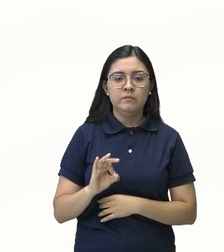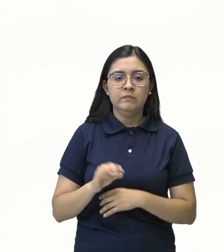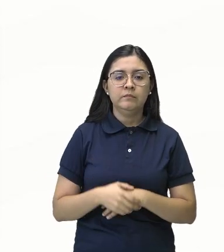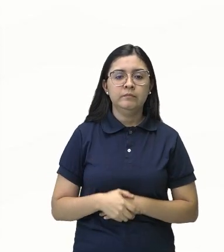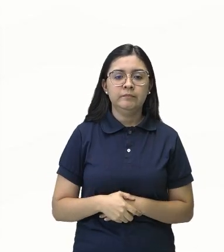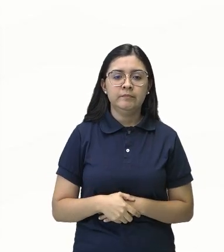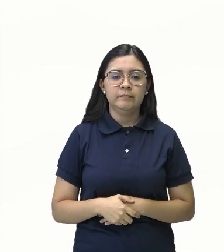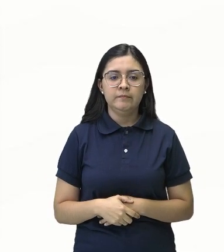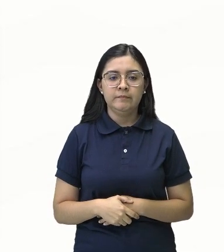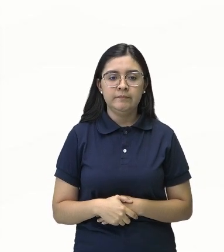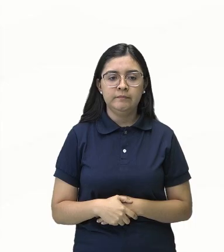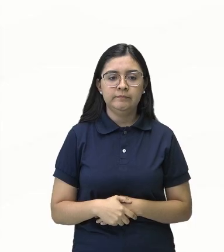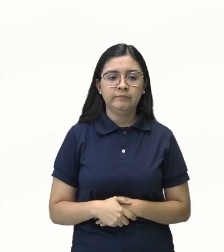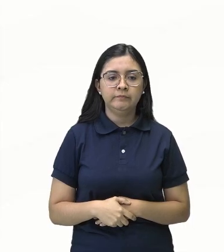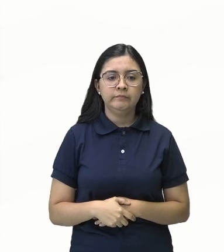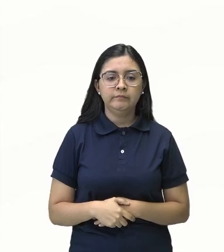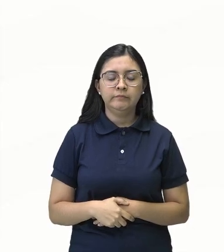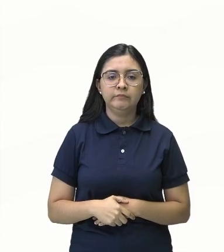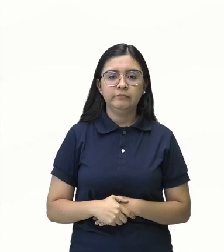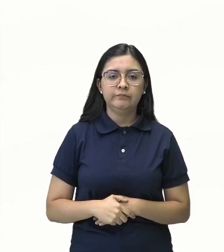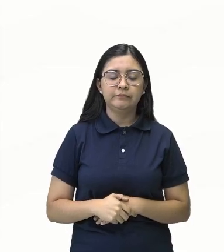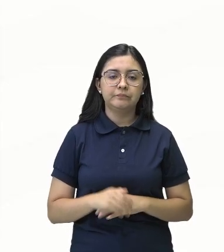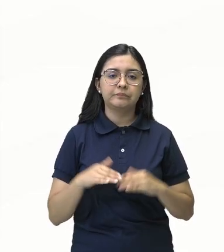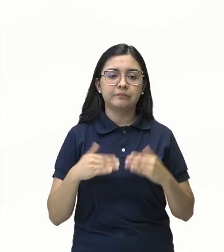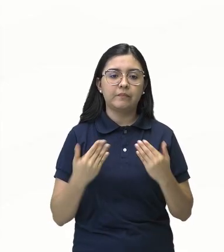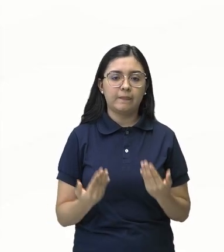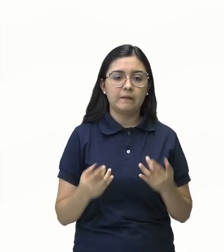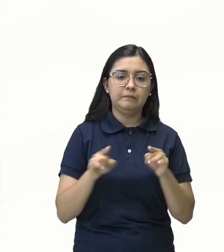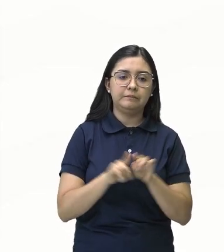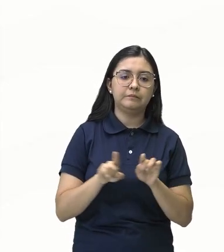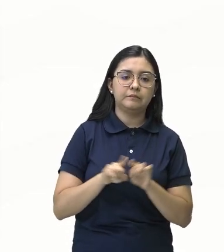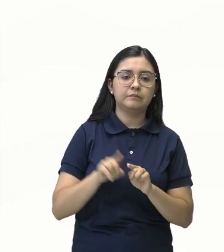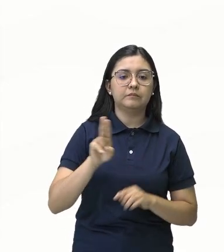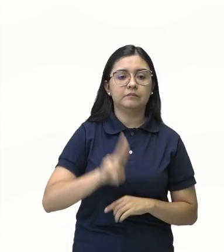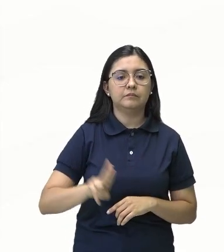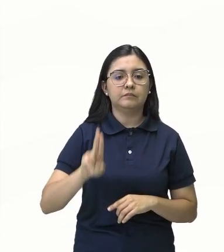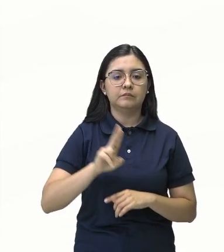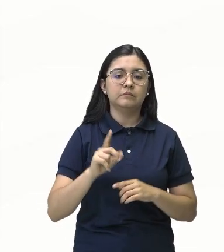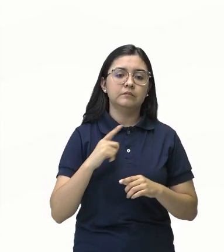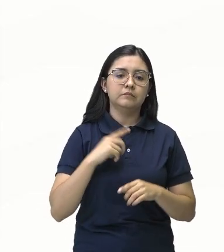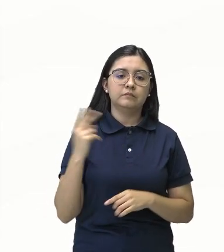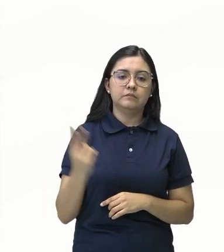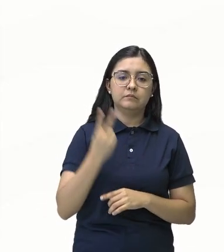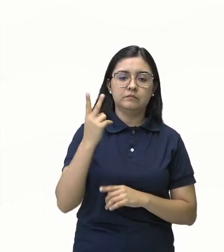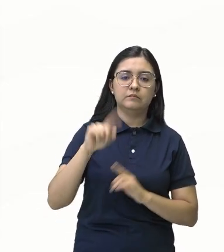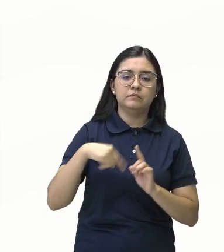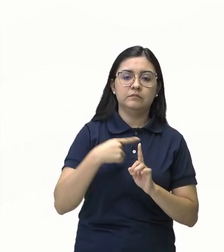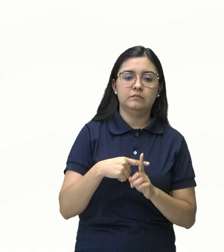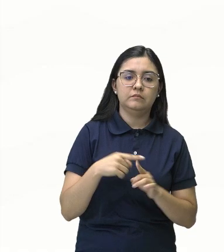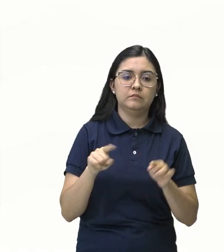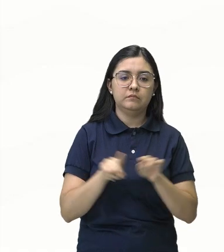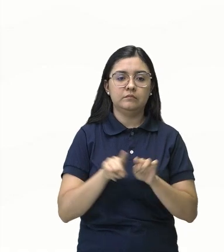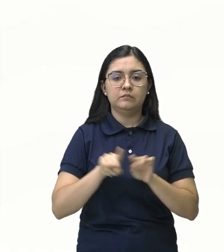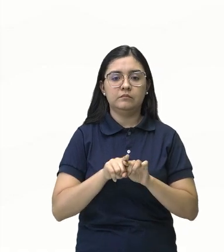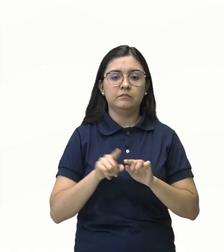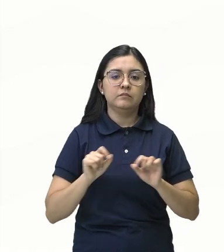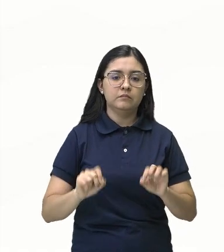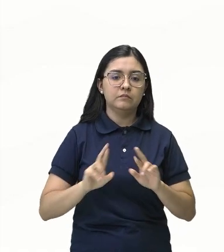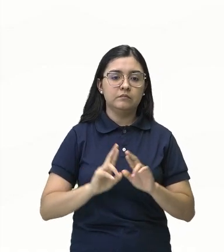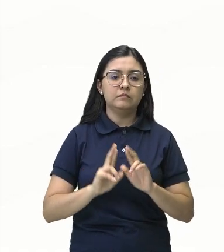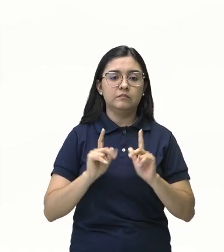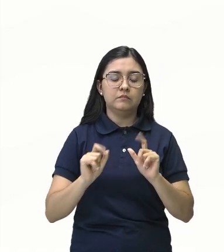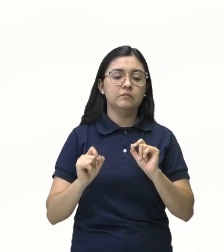100%, ok? É viável para série de dados, valores positivos e diferentes de